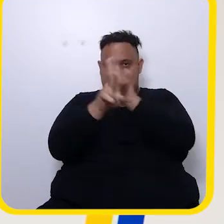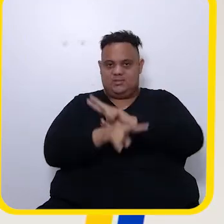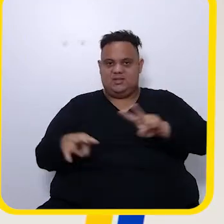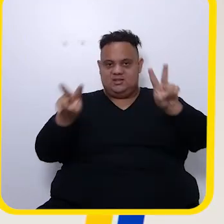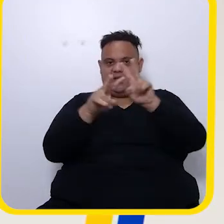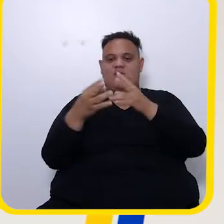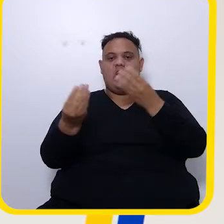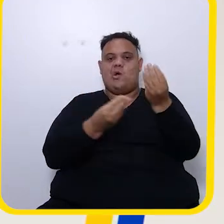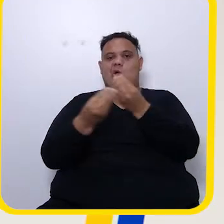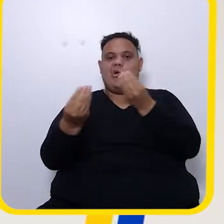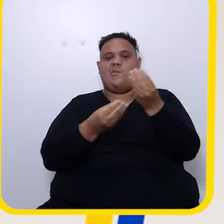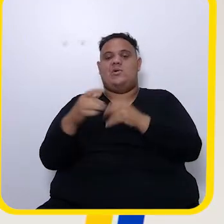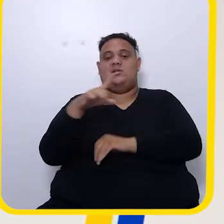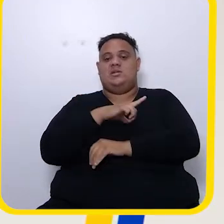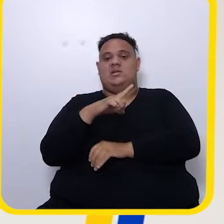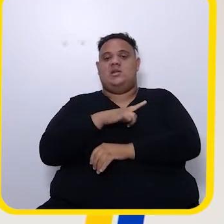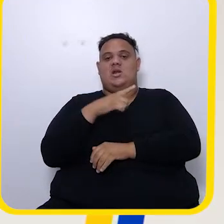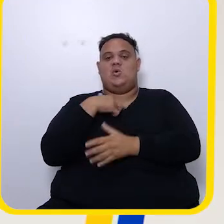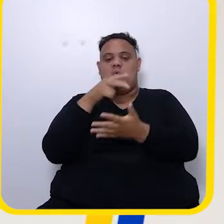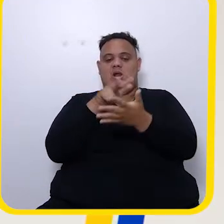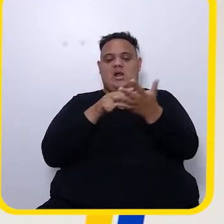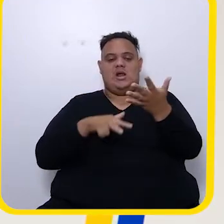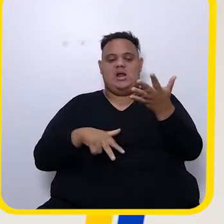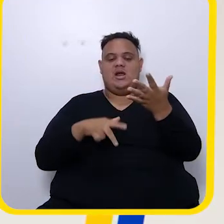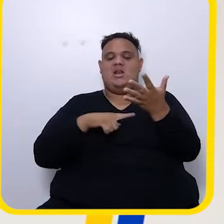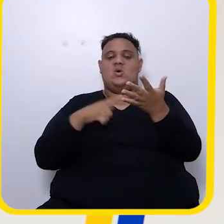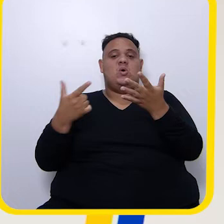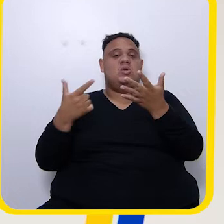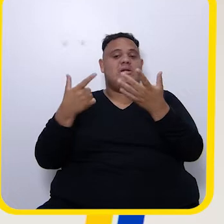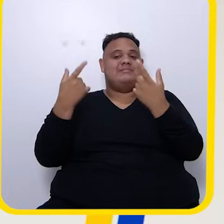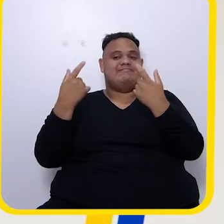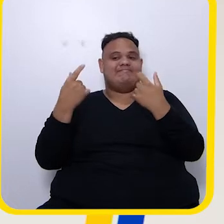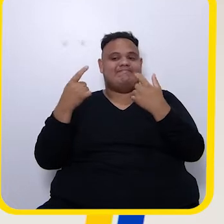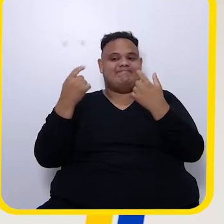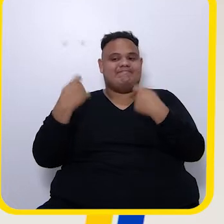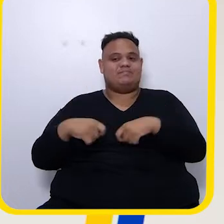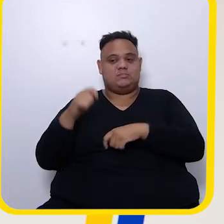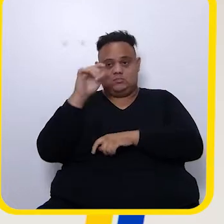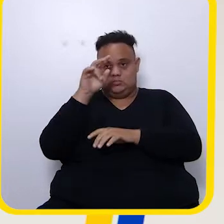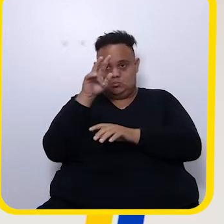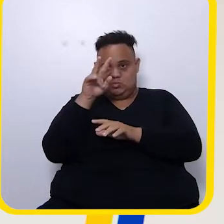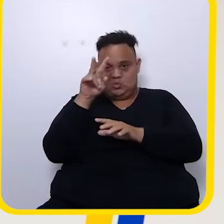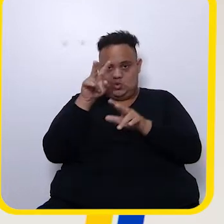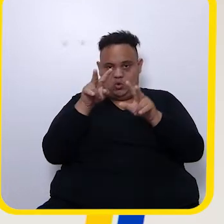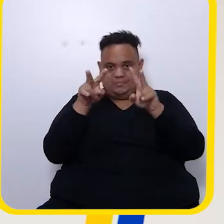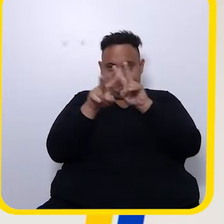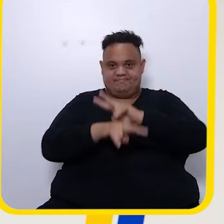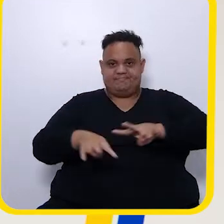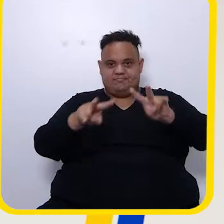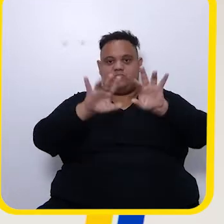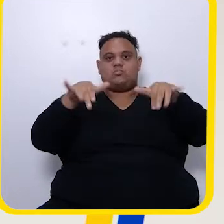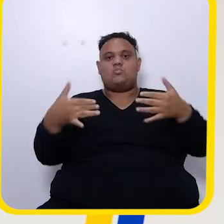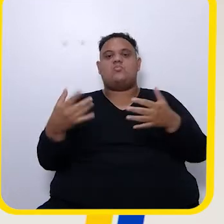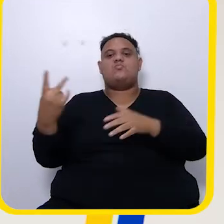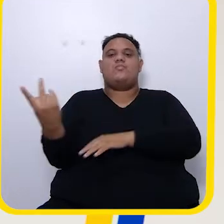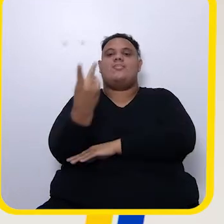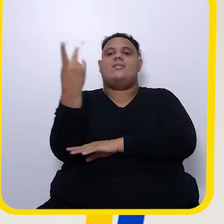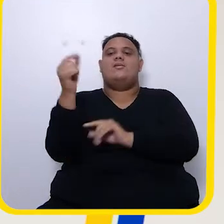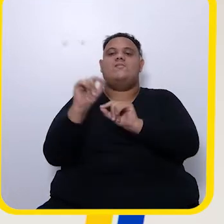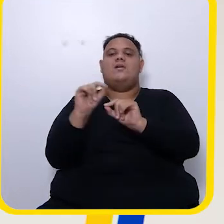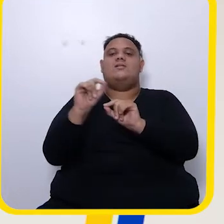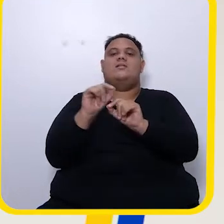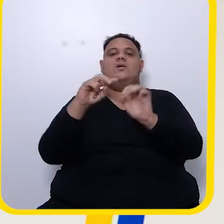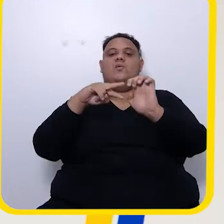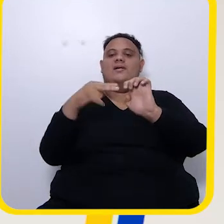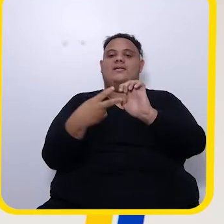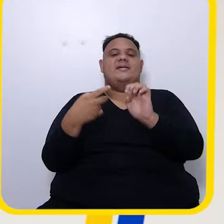de existência. Quando eu tiver letra no denominador, eu tenho que observar quais são os valores que fazem essa equação